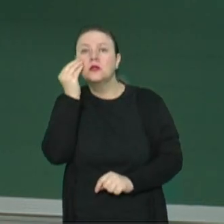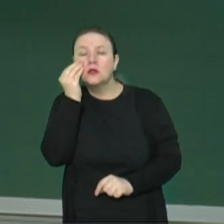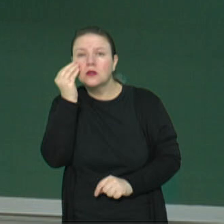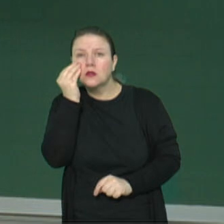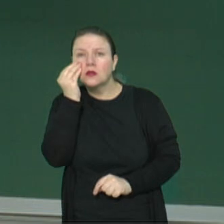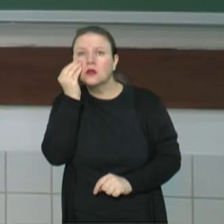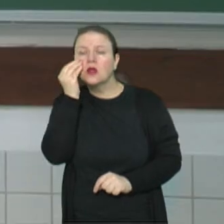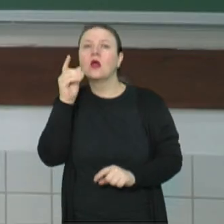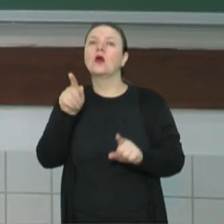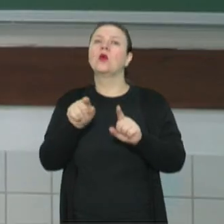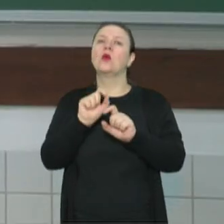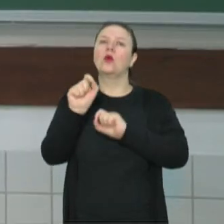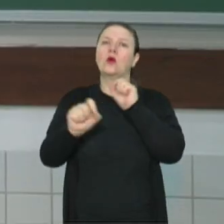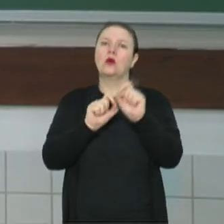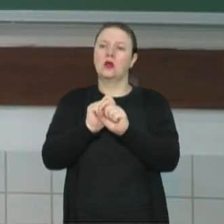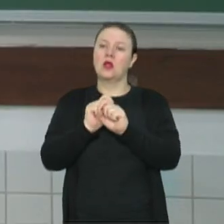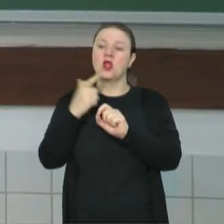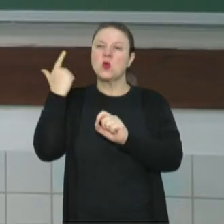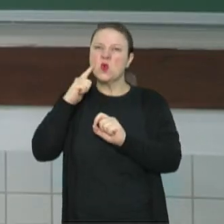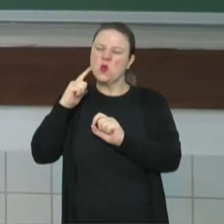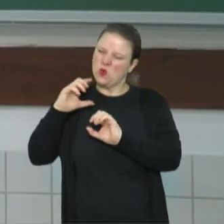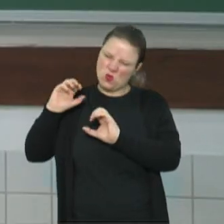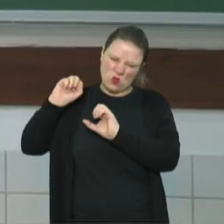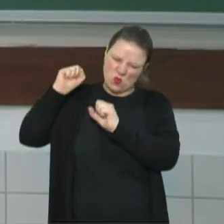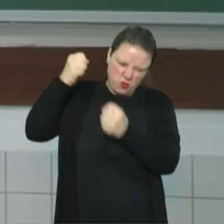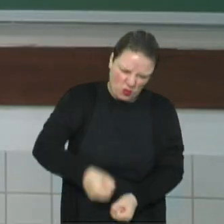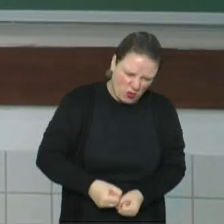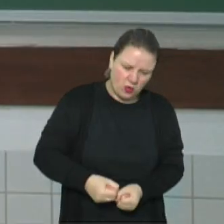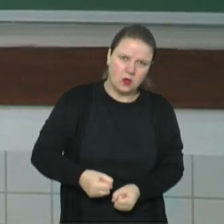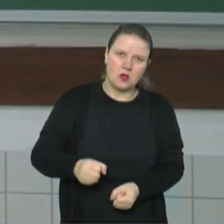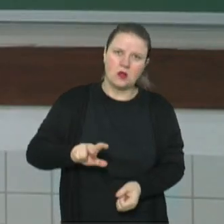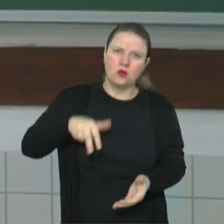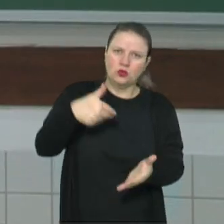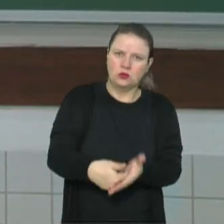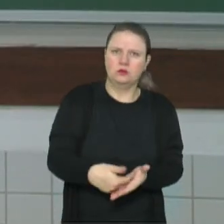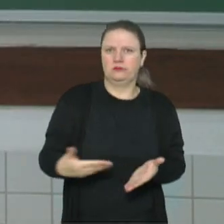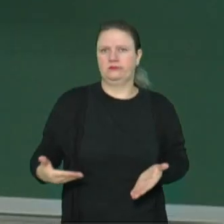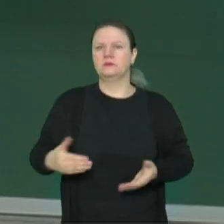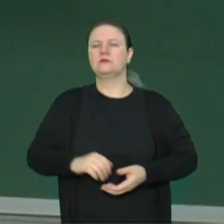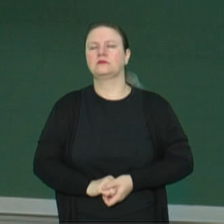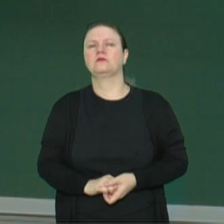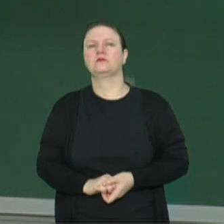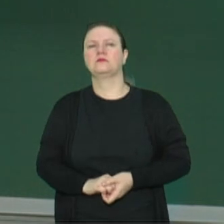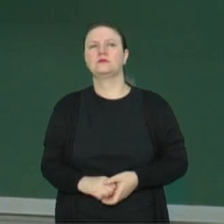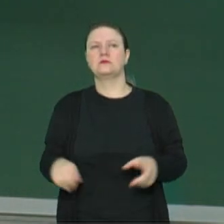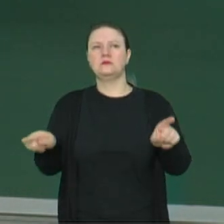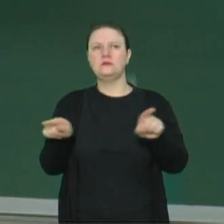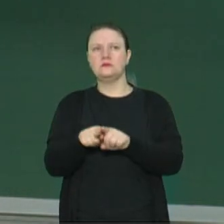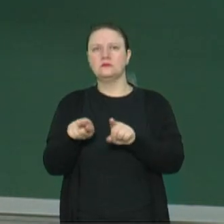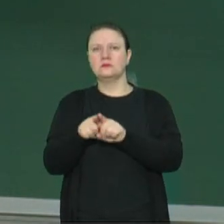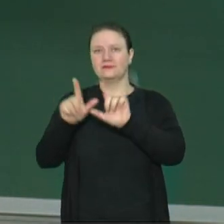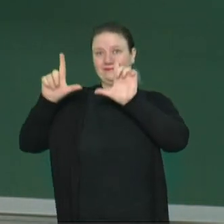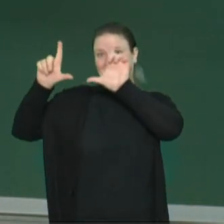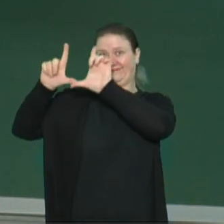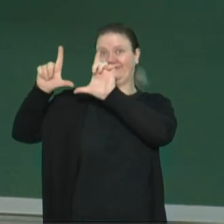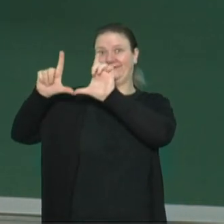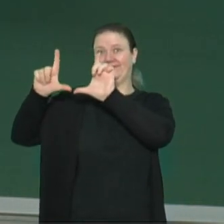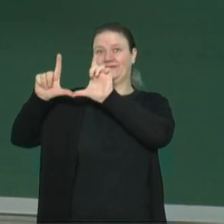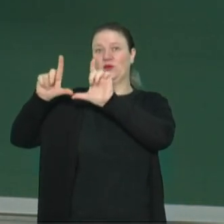para levar ele à queda também, né? Para tentar imobilizar ele. Então, utiliza-se bastante. E aqui temos a escrita